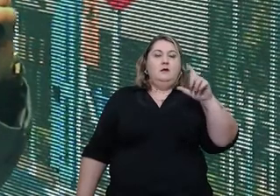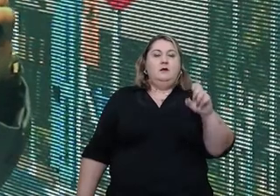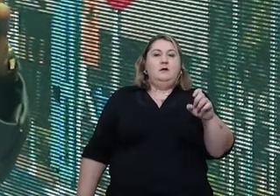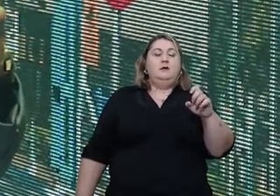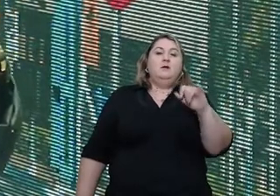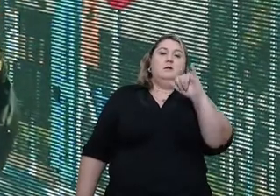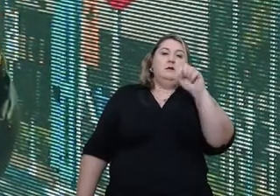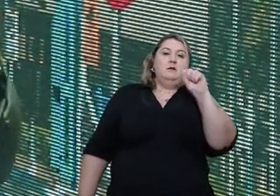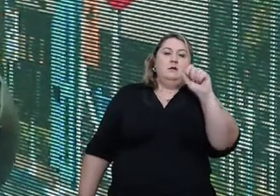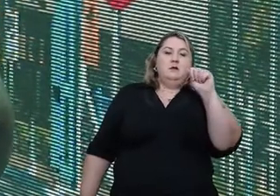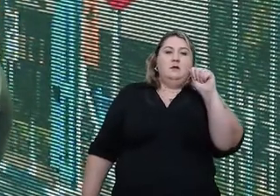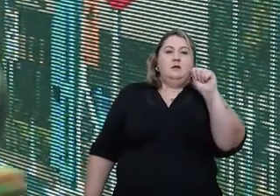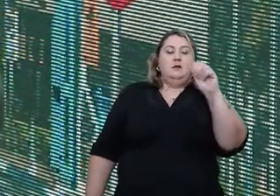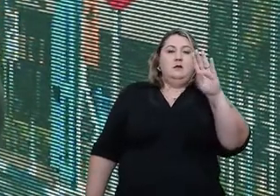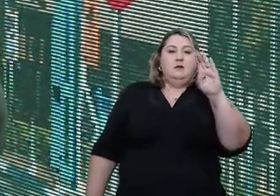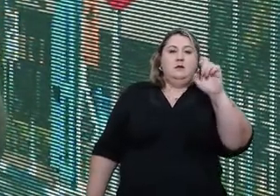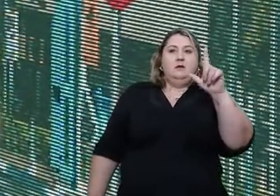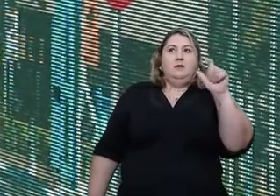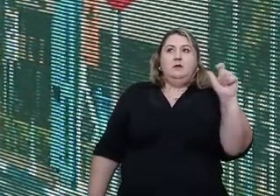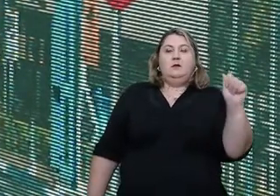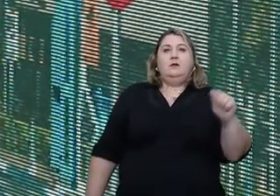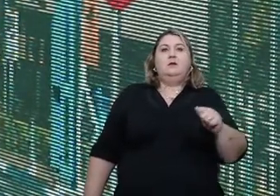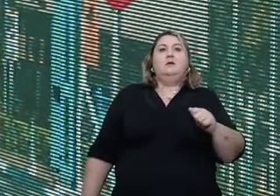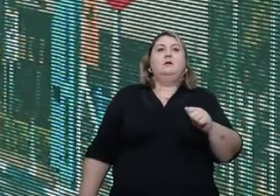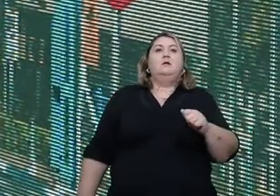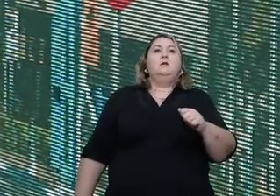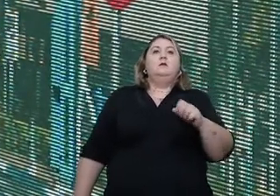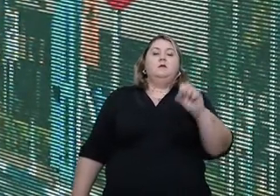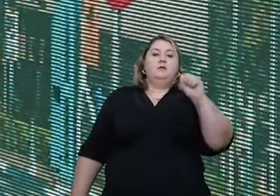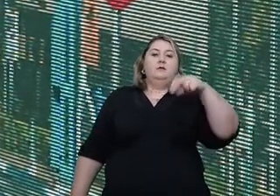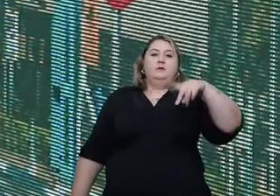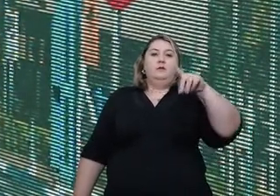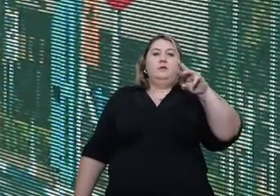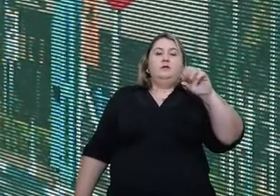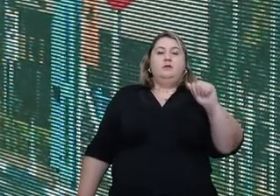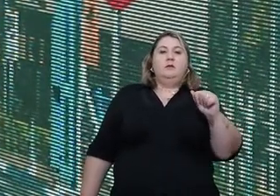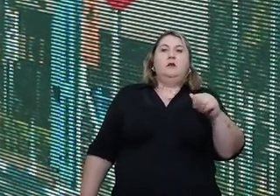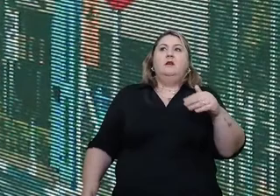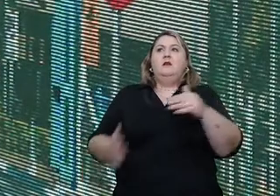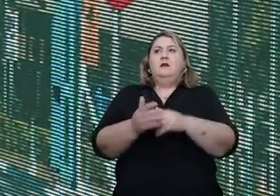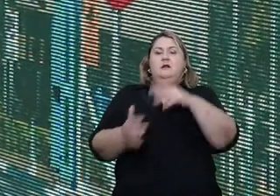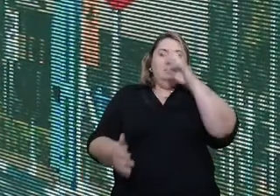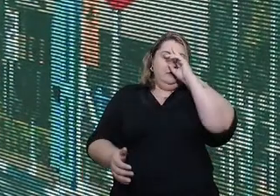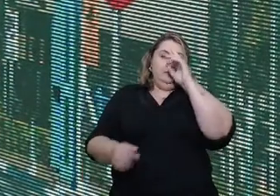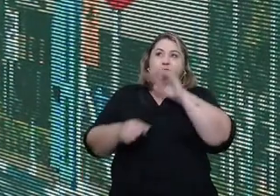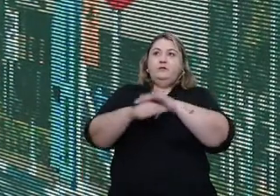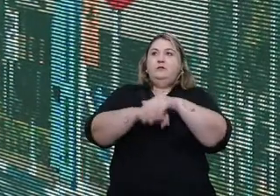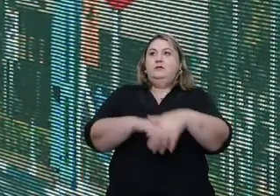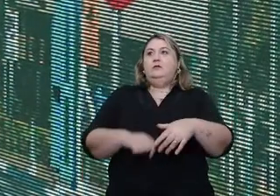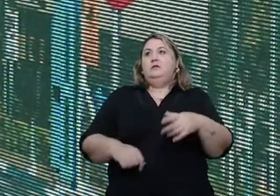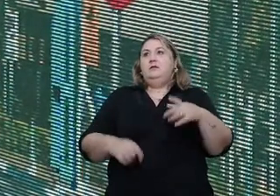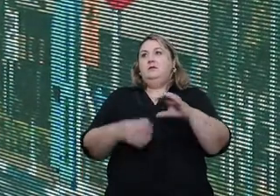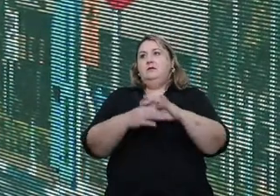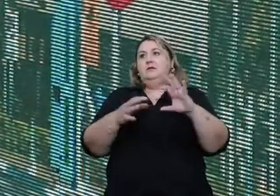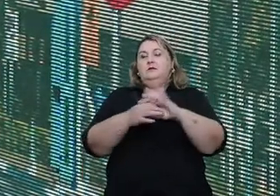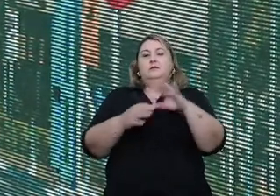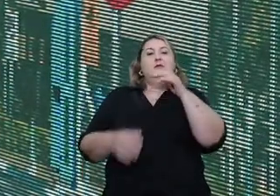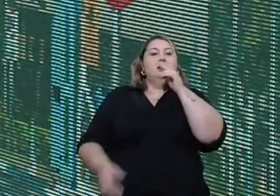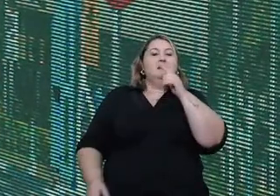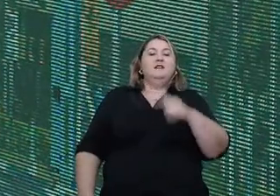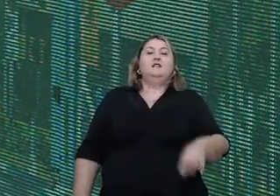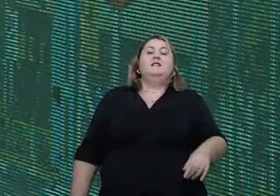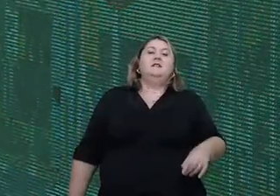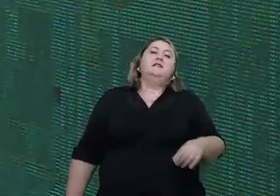Isabela, Gislaine, Félix, enfim, todos vocês, o Sandro, tá pedindo para ir até a meia-noite, ô Sandrão, deixa a gente tomar uma água aqui também,